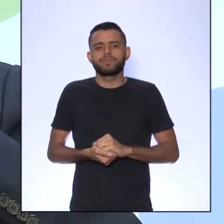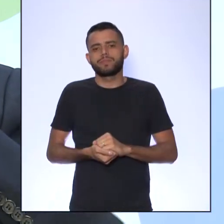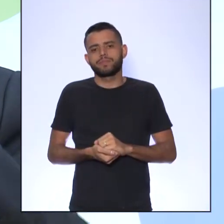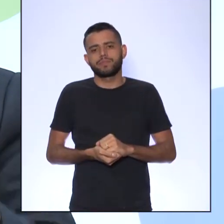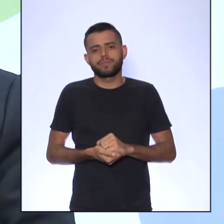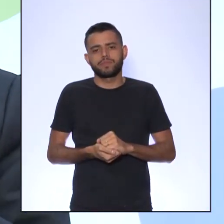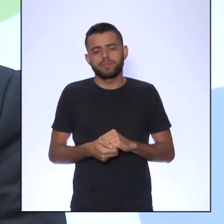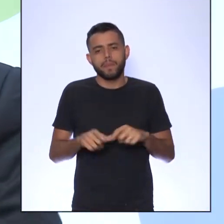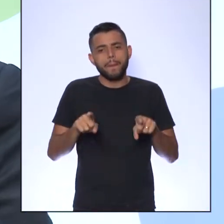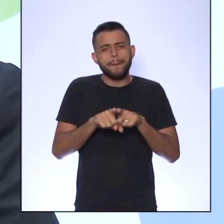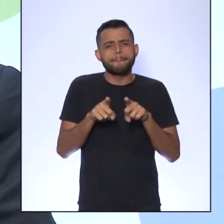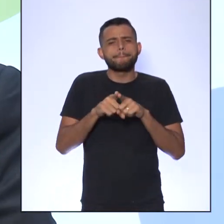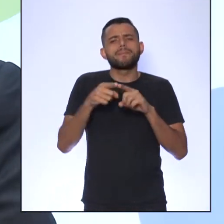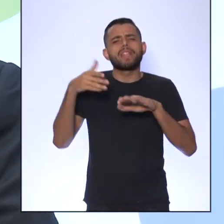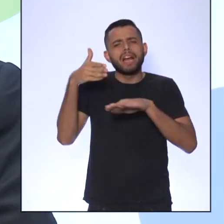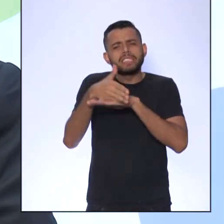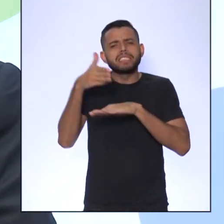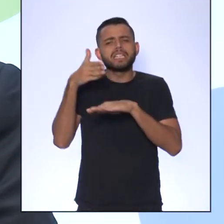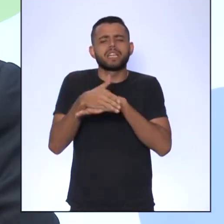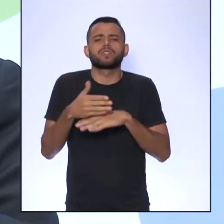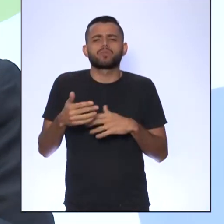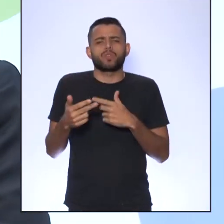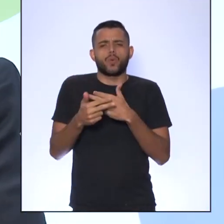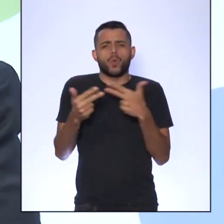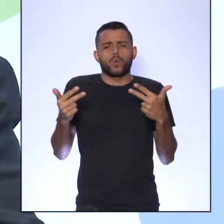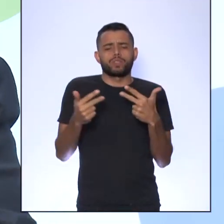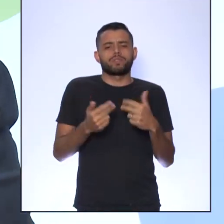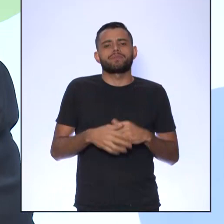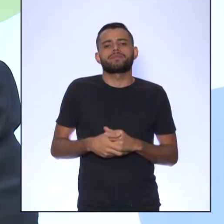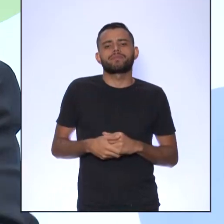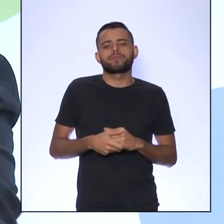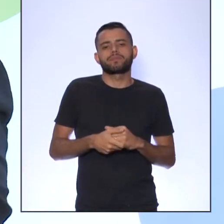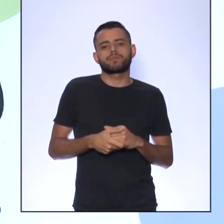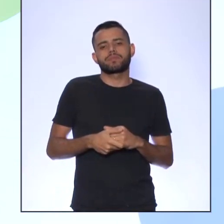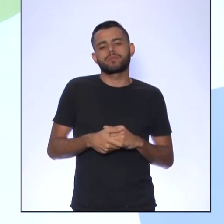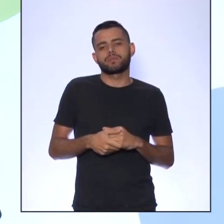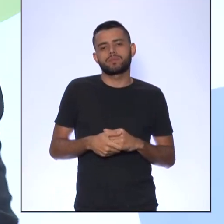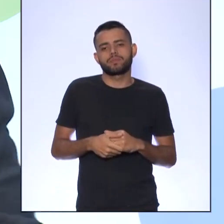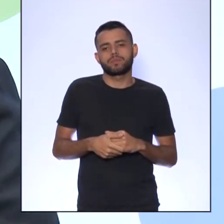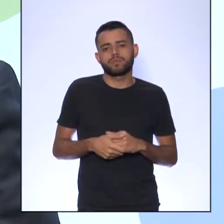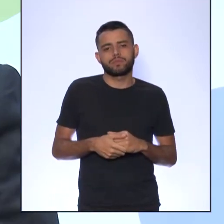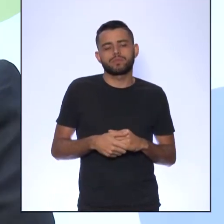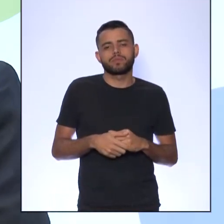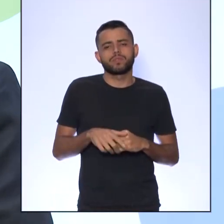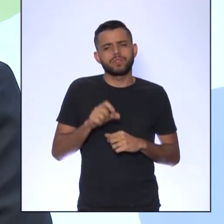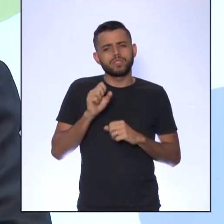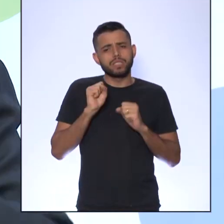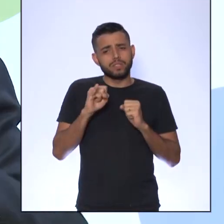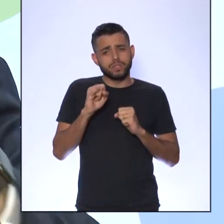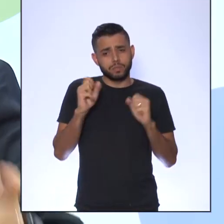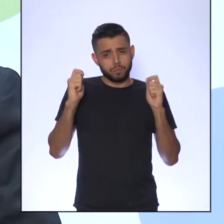ter acesso ao máximo de coisas. Aliás, o que você puder, o que você tiver à sua disposição, leia. Se você conseguir ler